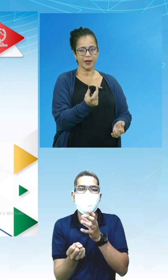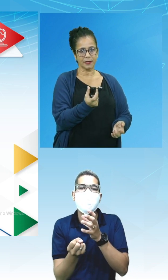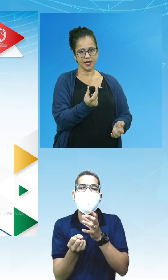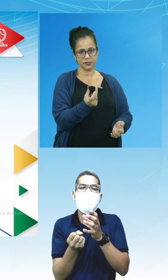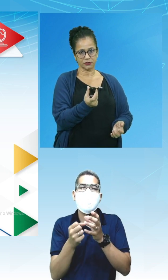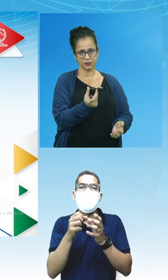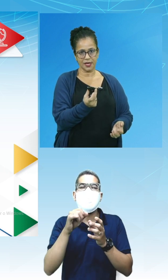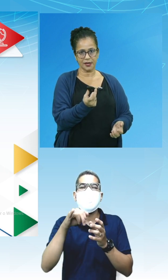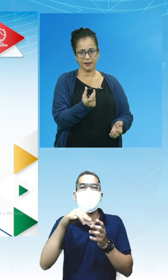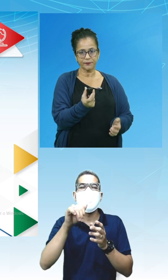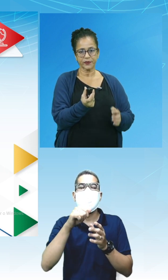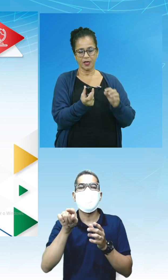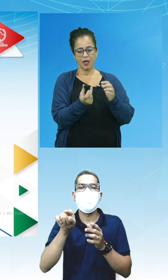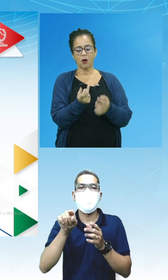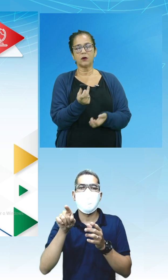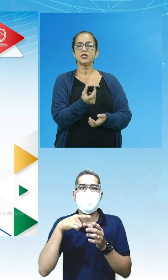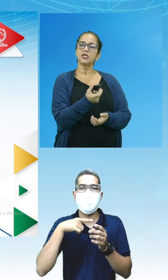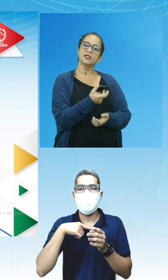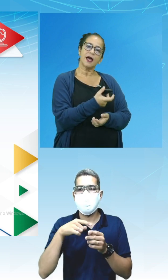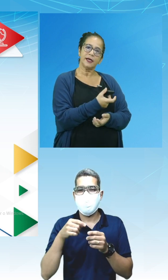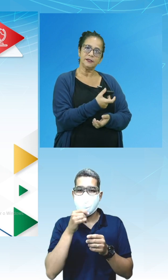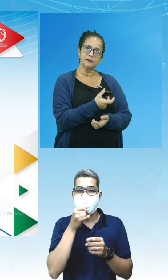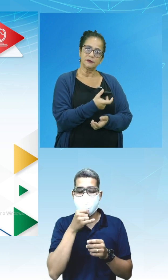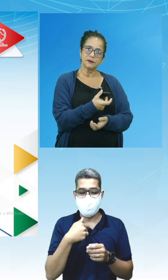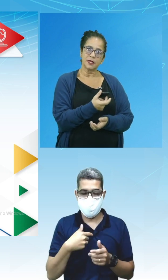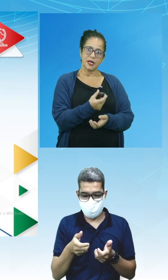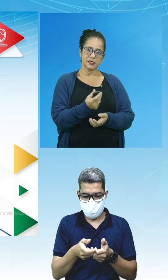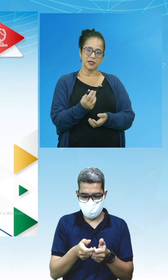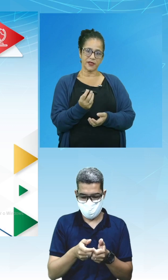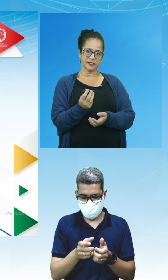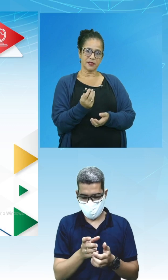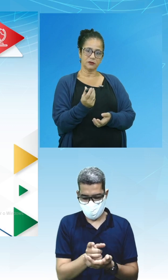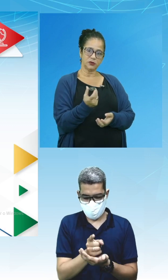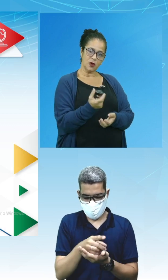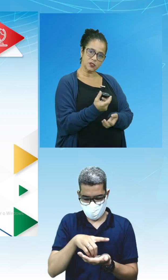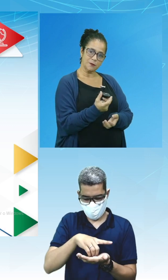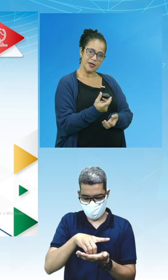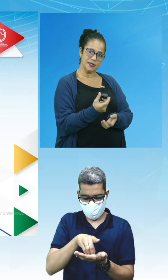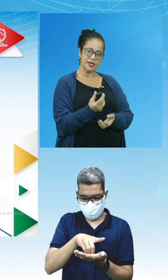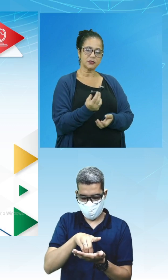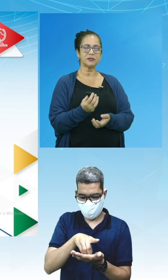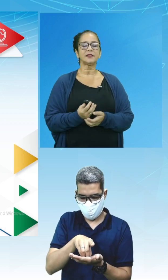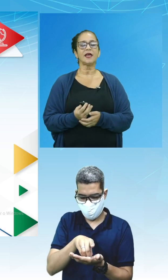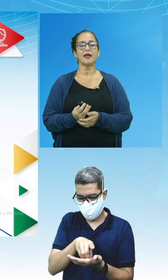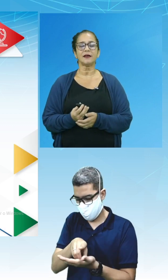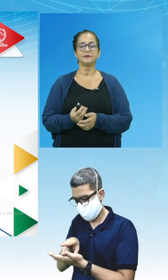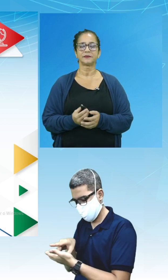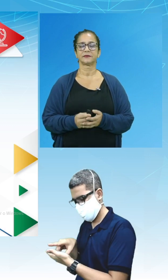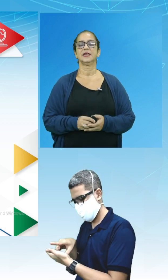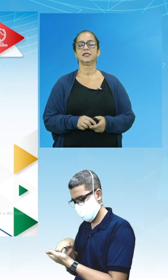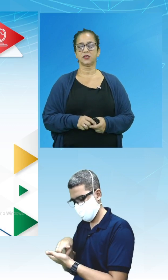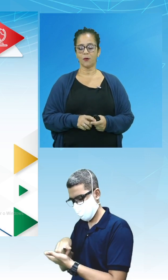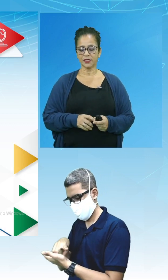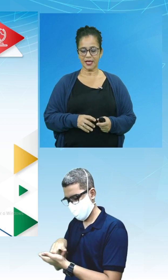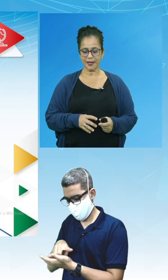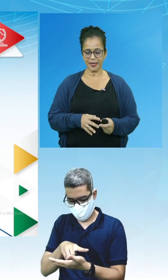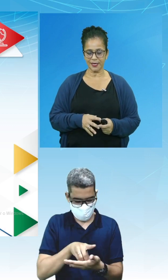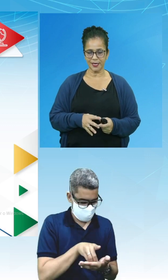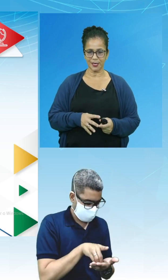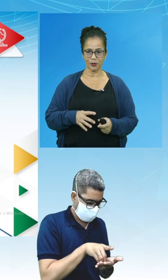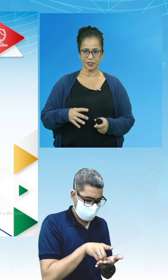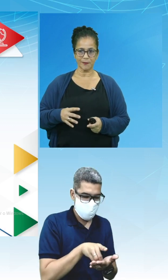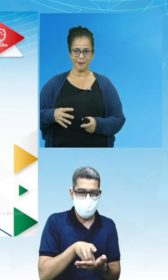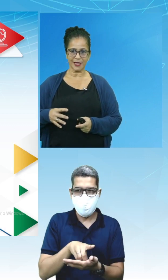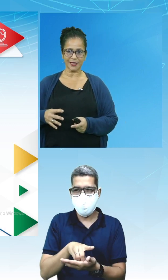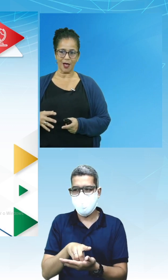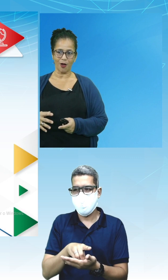campo magnético dela onde a gente está indo. Se vai ser do norte magnético da Terra. Se eu andar aqui,